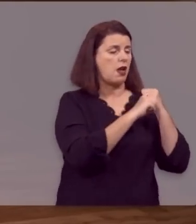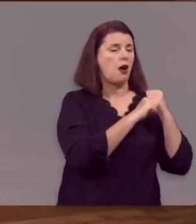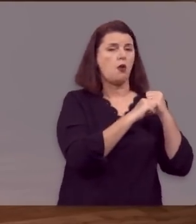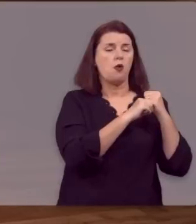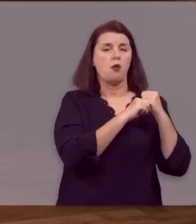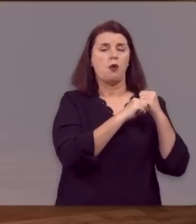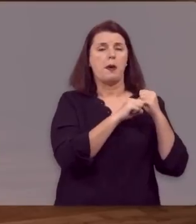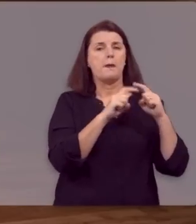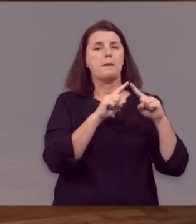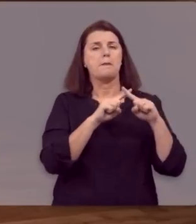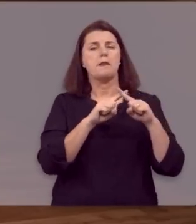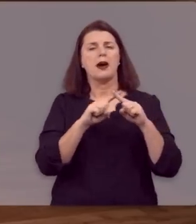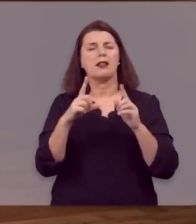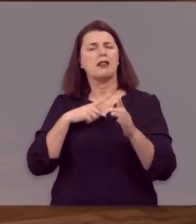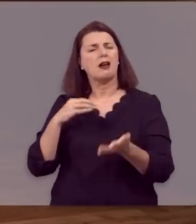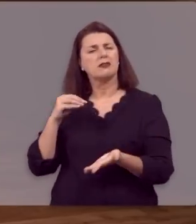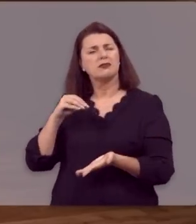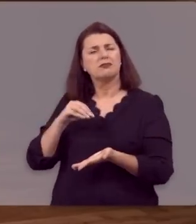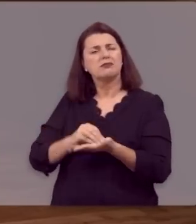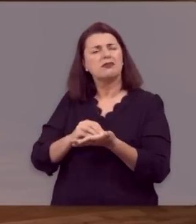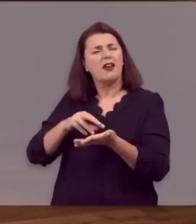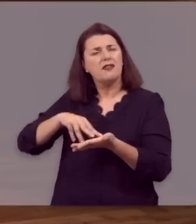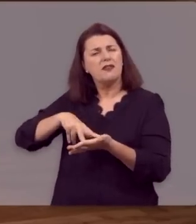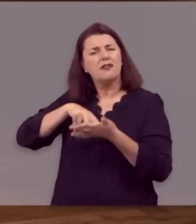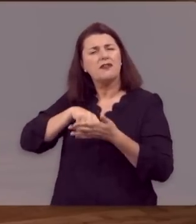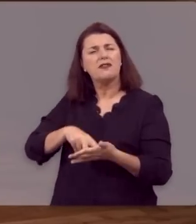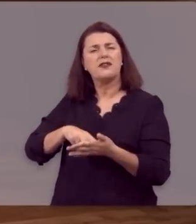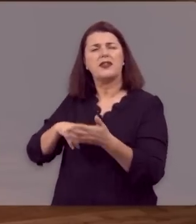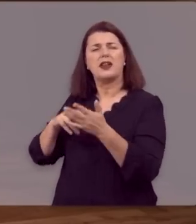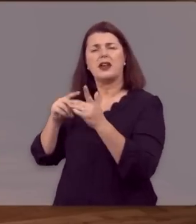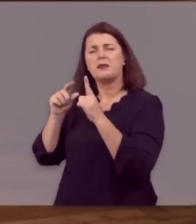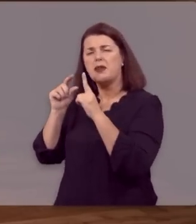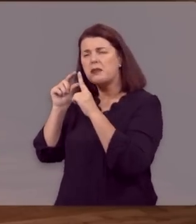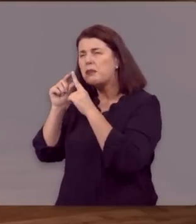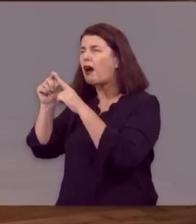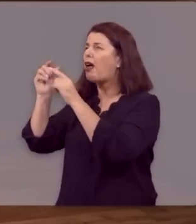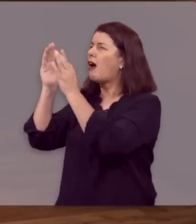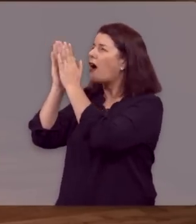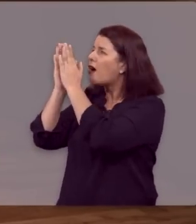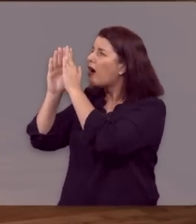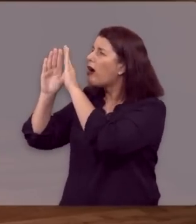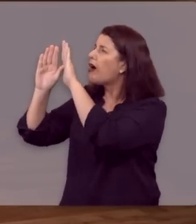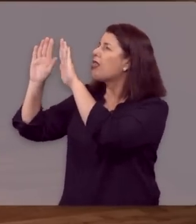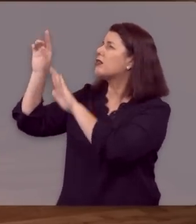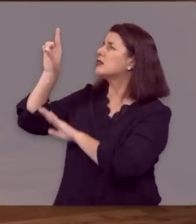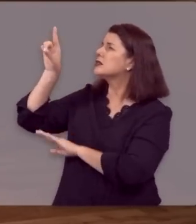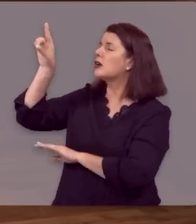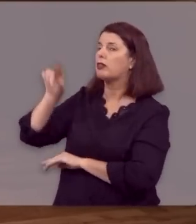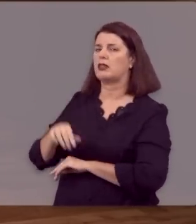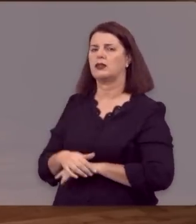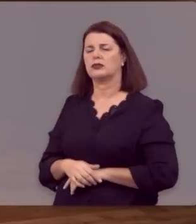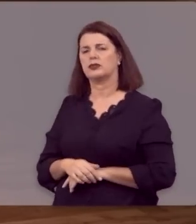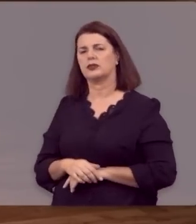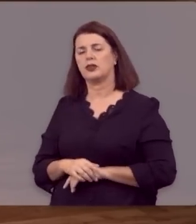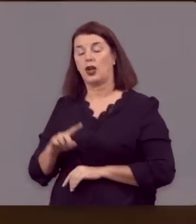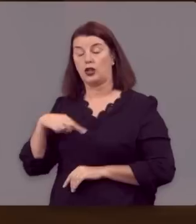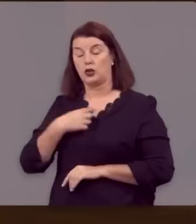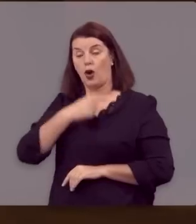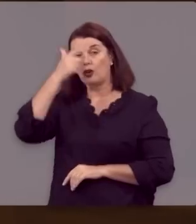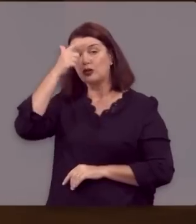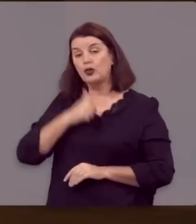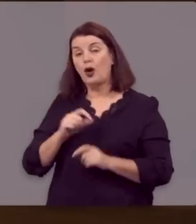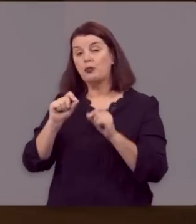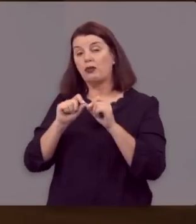social, mas numa agenda vertical de adoração a Deus. Nós